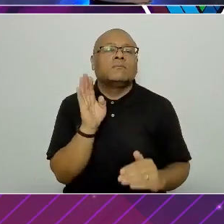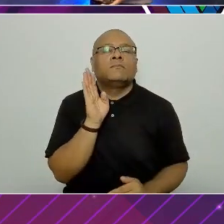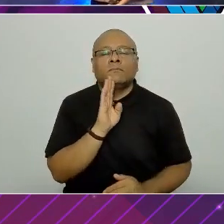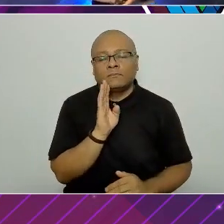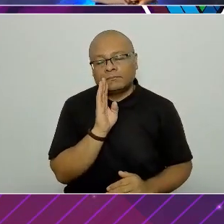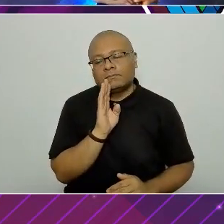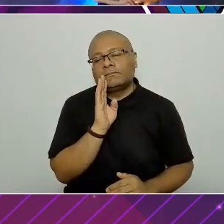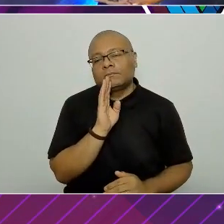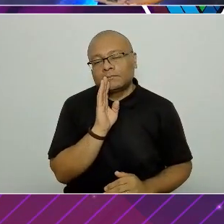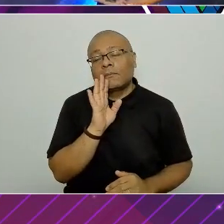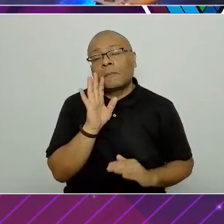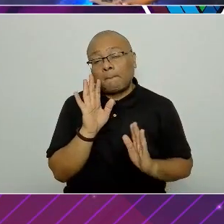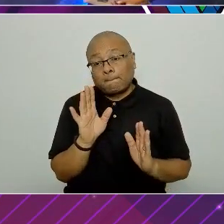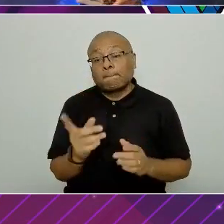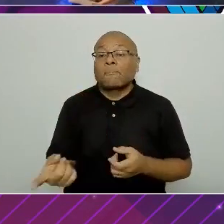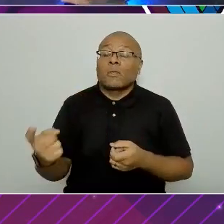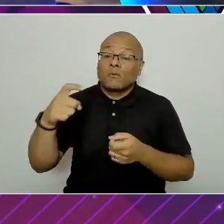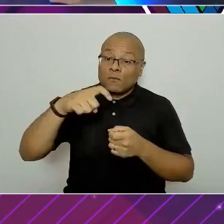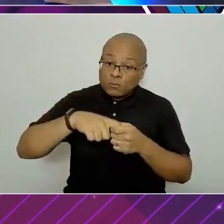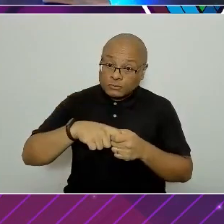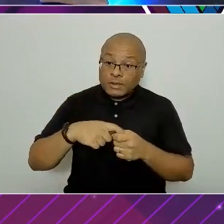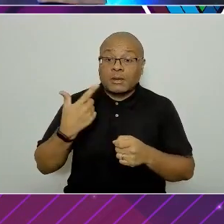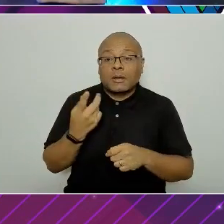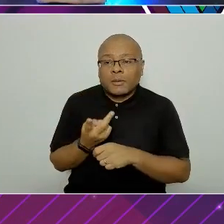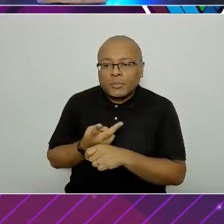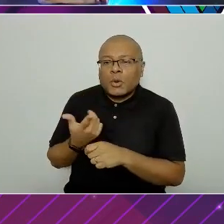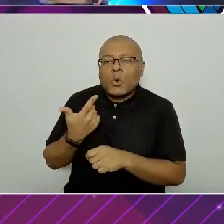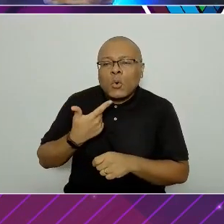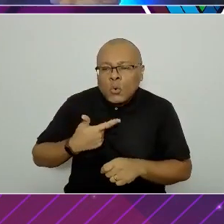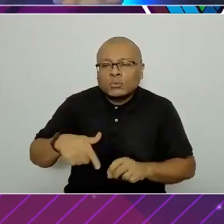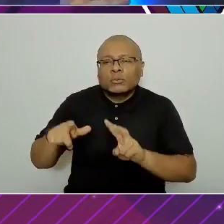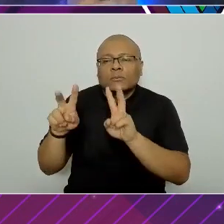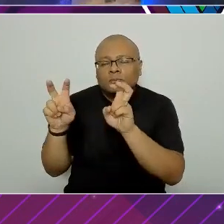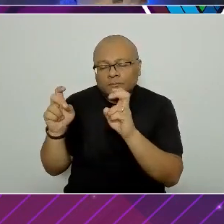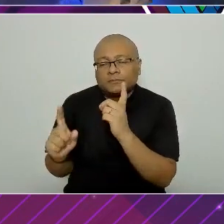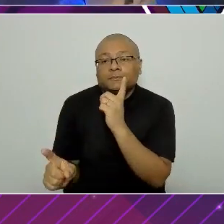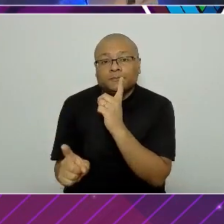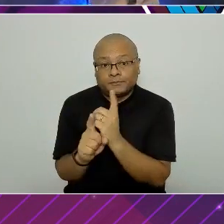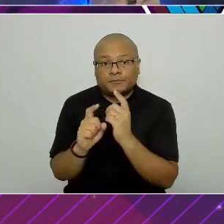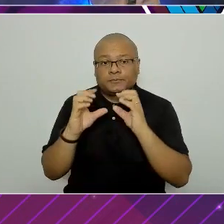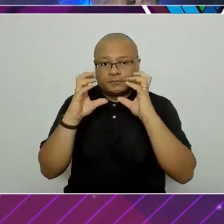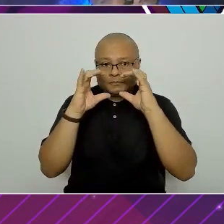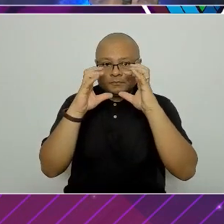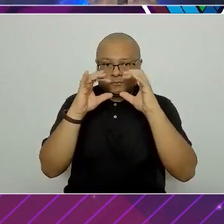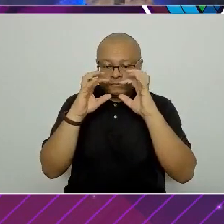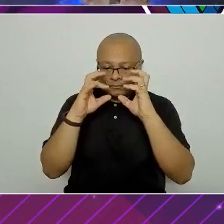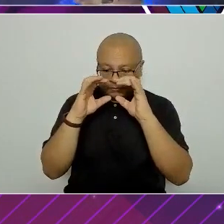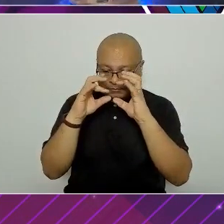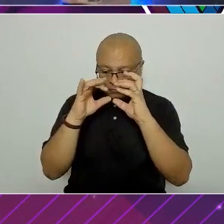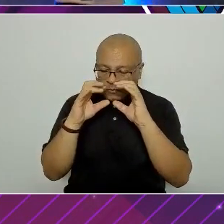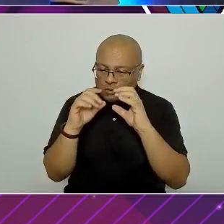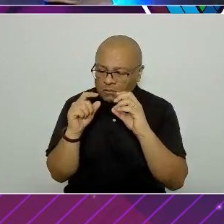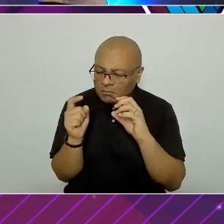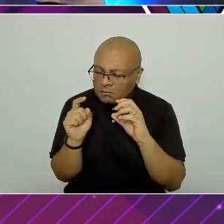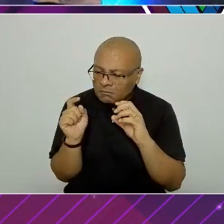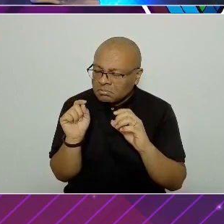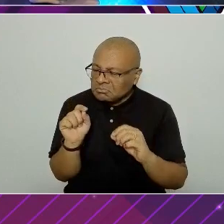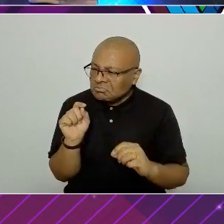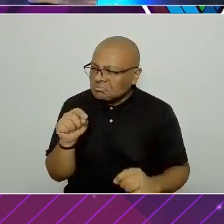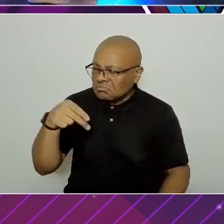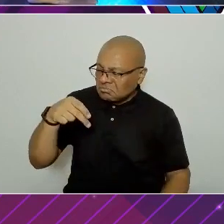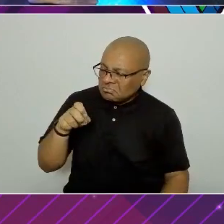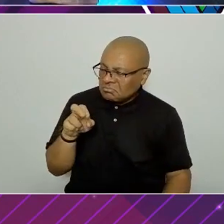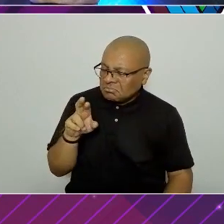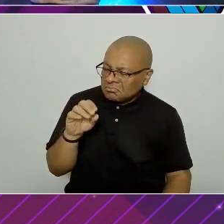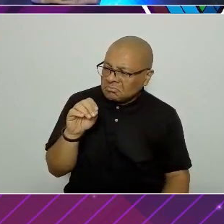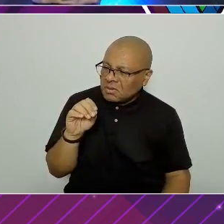aí, voltei a procurar outras especializações, então foi aí que eu encontrei a neurociência, que justamente combina esses interesses que eu tive ao longo da minha